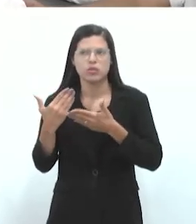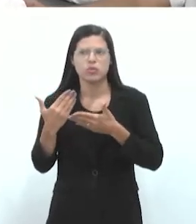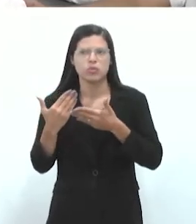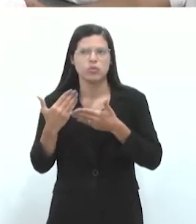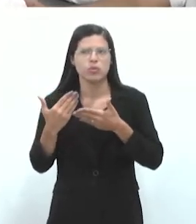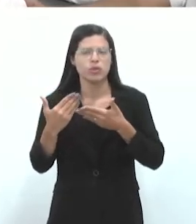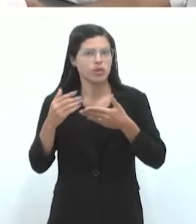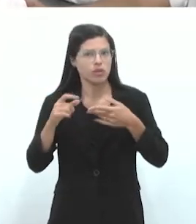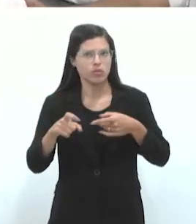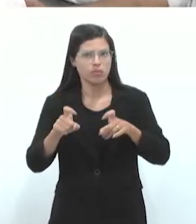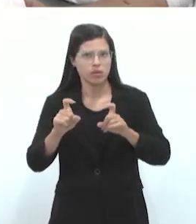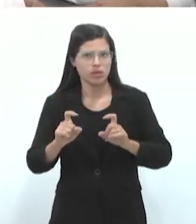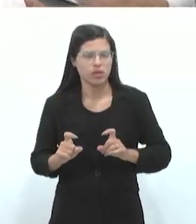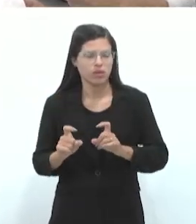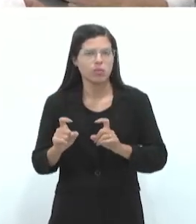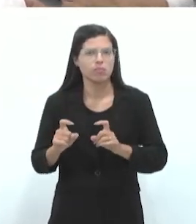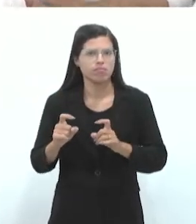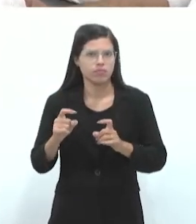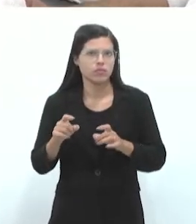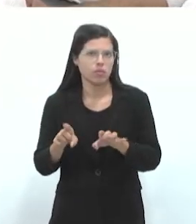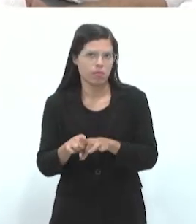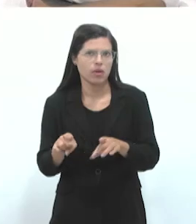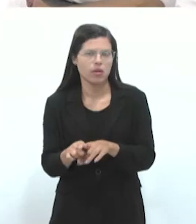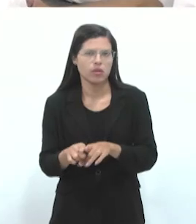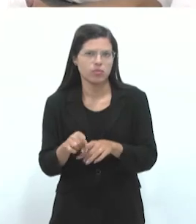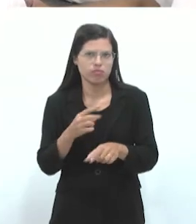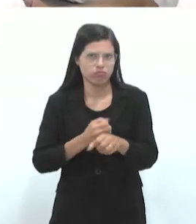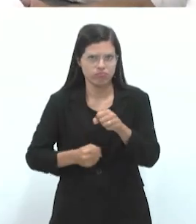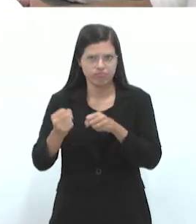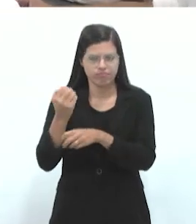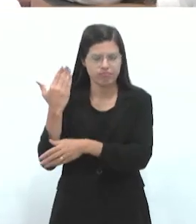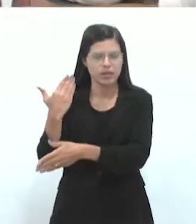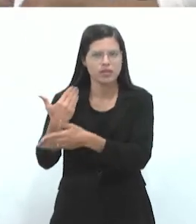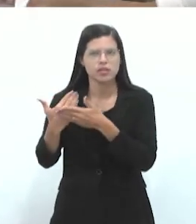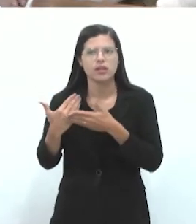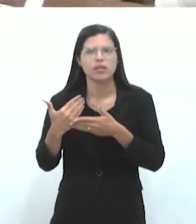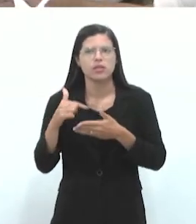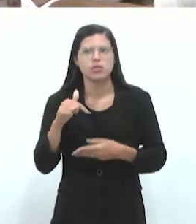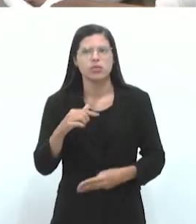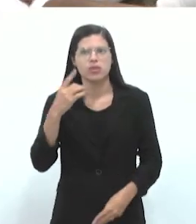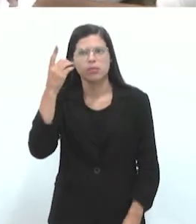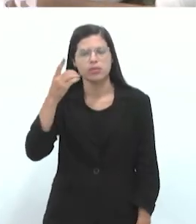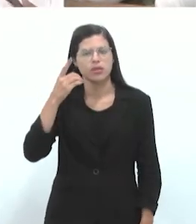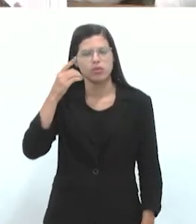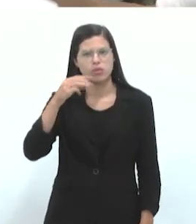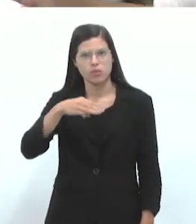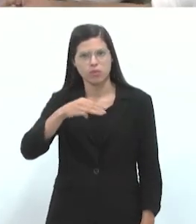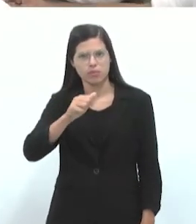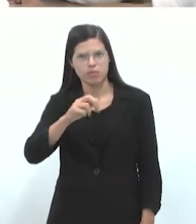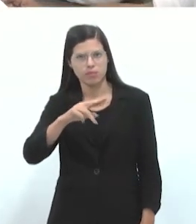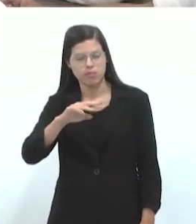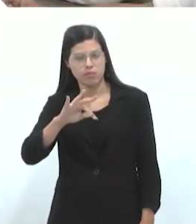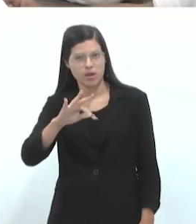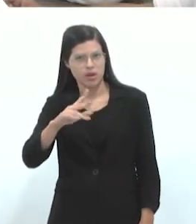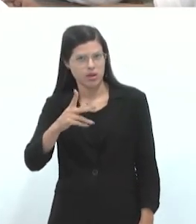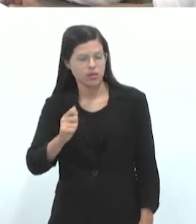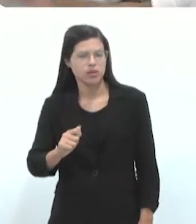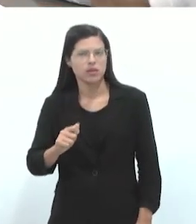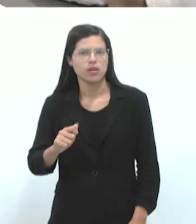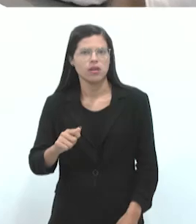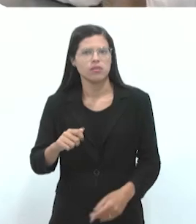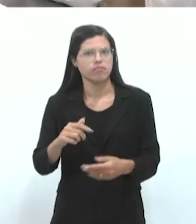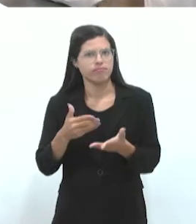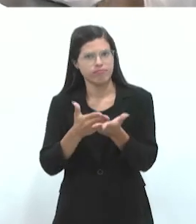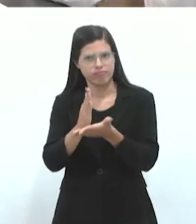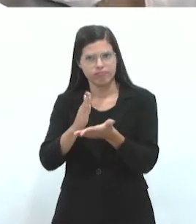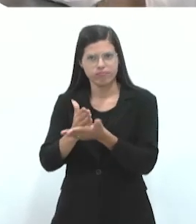legislatura passada, eu peguei um pouco de carona nisso também, e junto com a deputada Marta Rocha, deputado Luiz Paulo, a gente aprovou algumas leis voltadas para o concurso